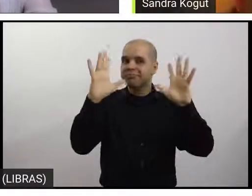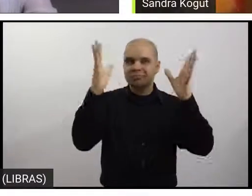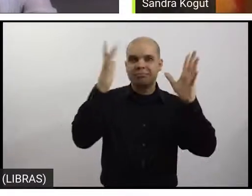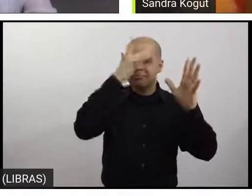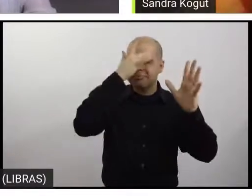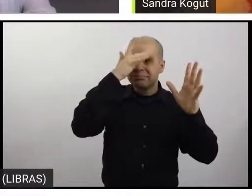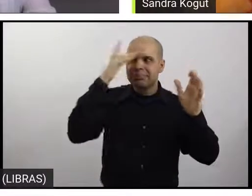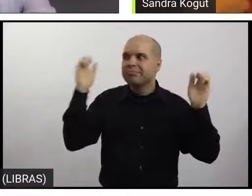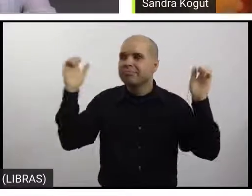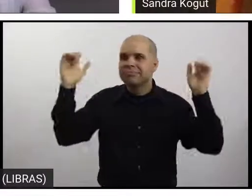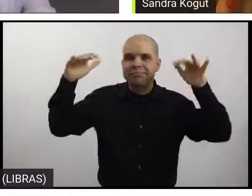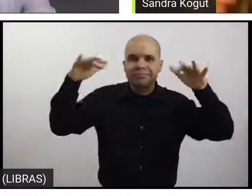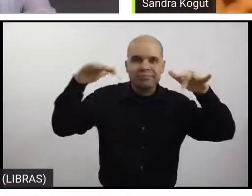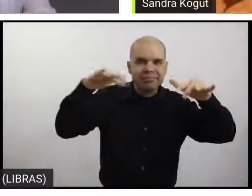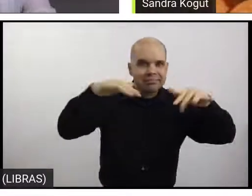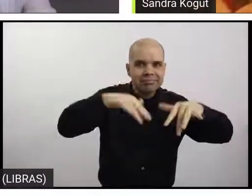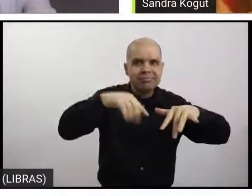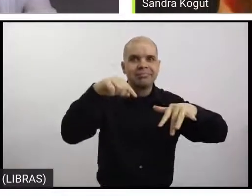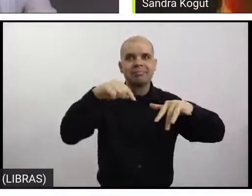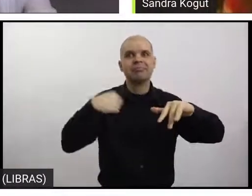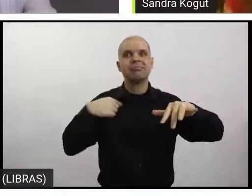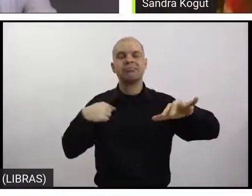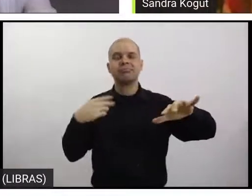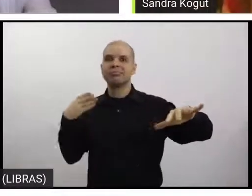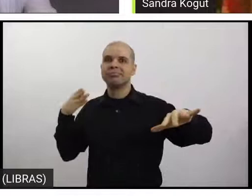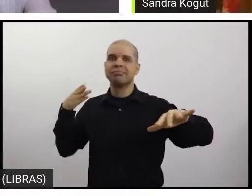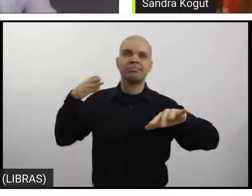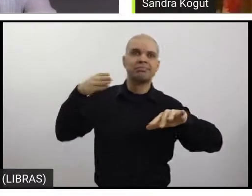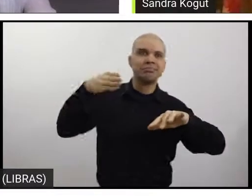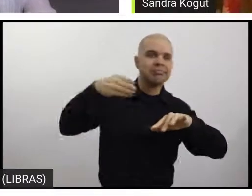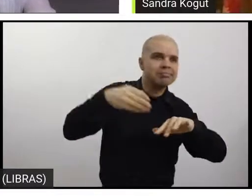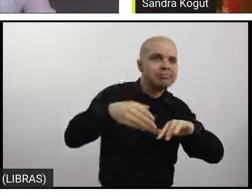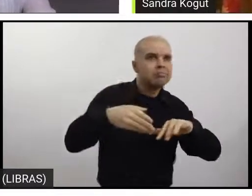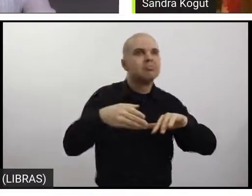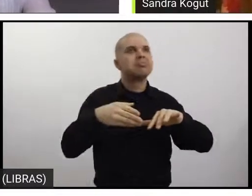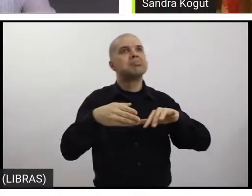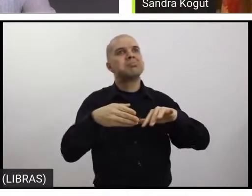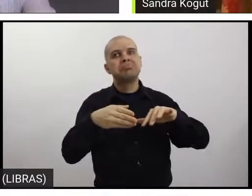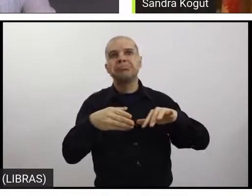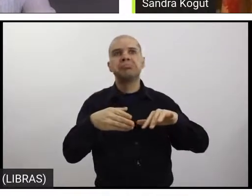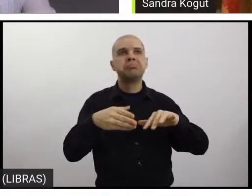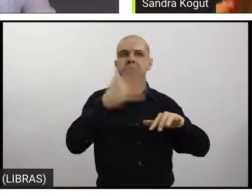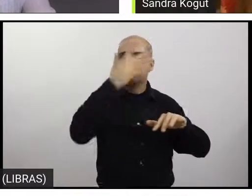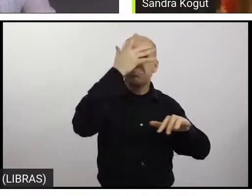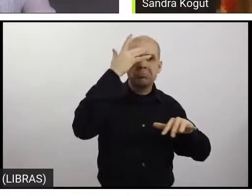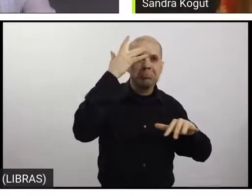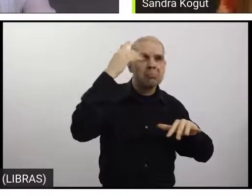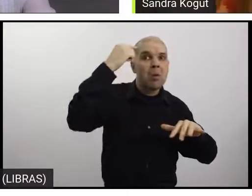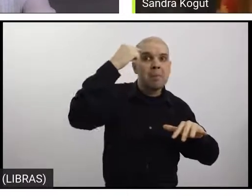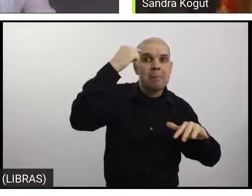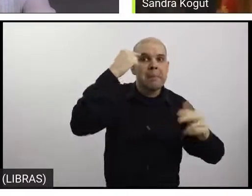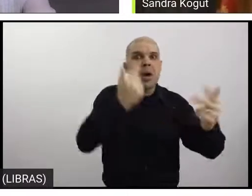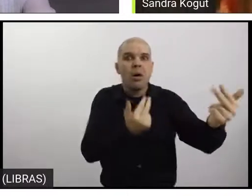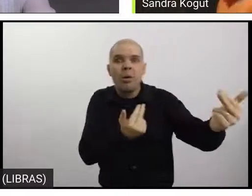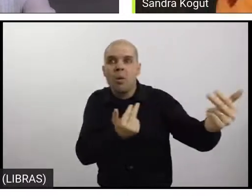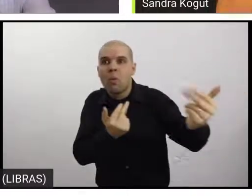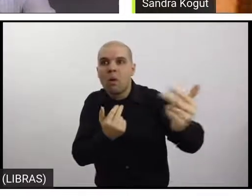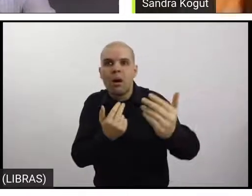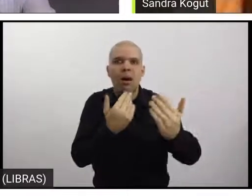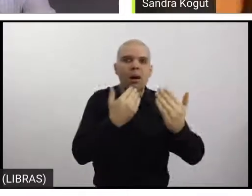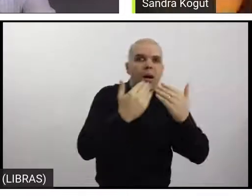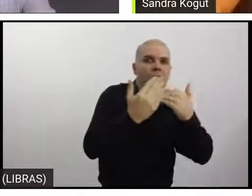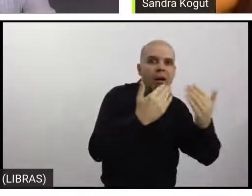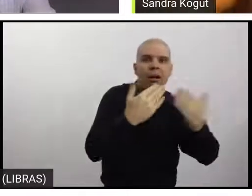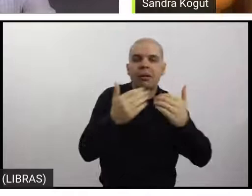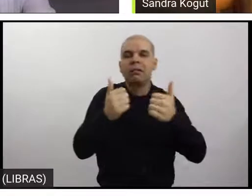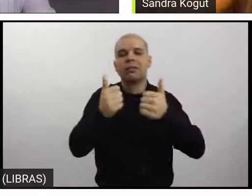no começo, mas sim, tinha um núcleo maior de pessoas em São Paulo. É, o meu primeiro vídeo de todos, que você